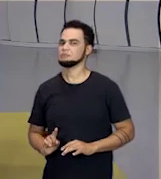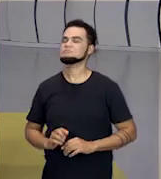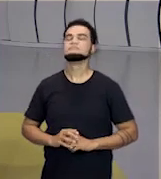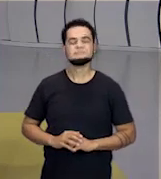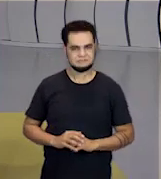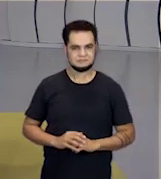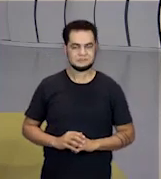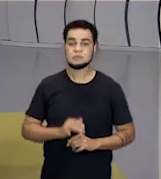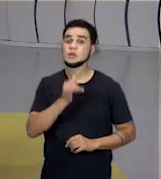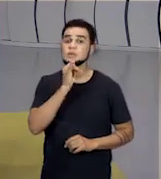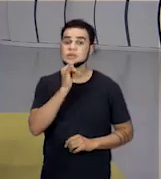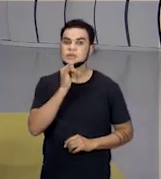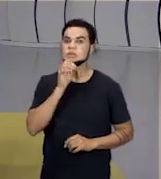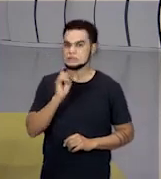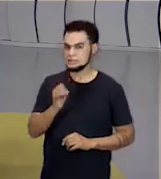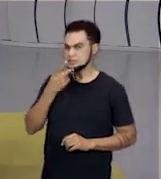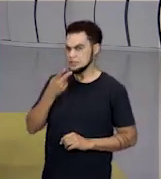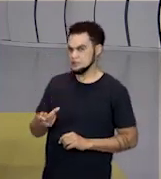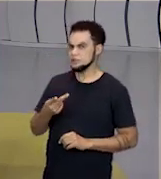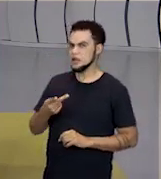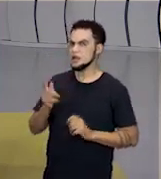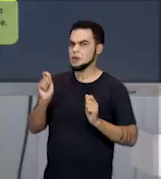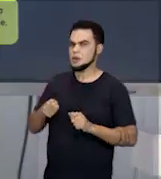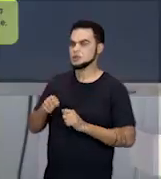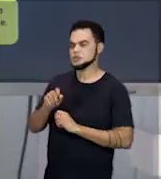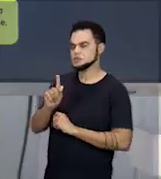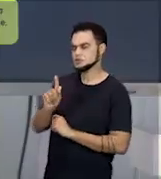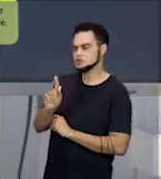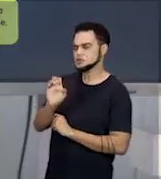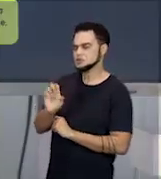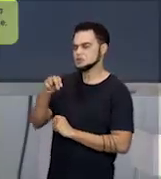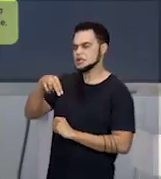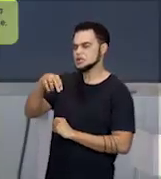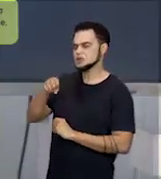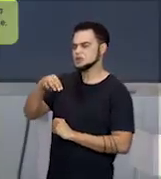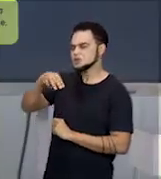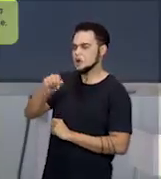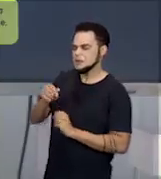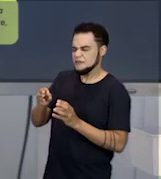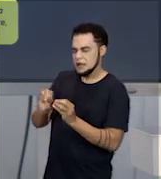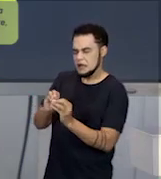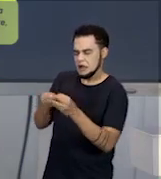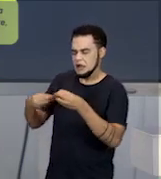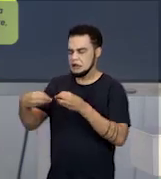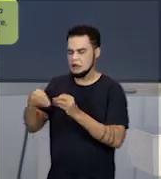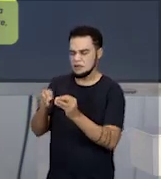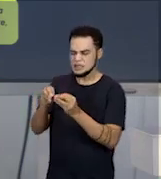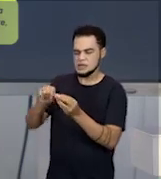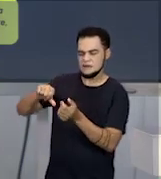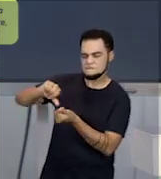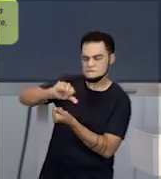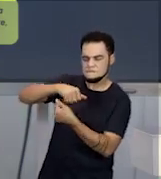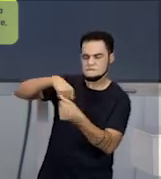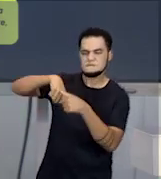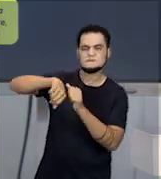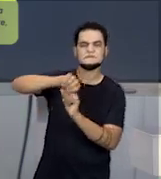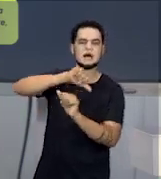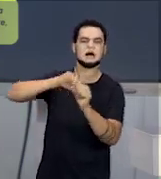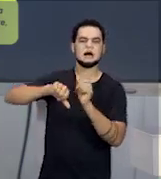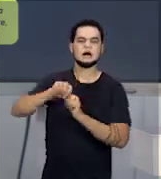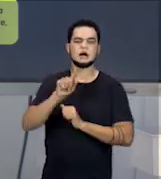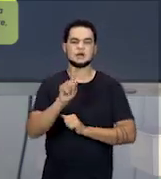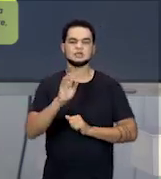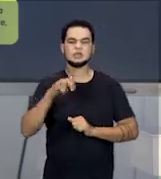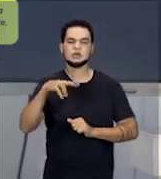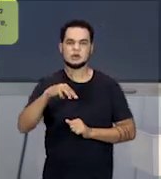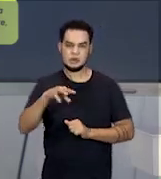que eu posso manipular o genoma de organismos, eu posso, então, modificar o genoma. Eu posso pegar ali, por exemplo,